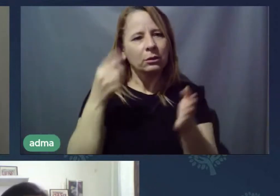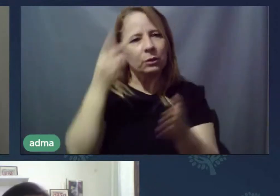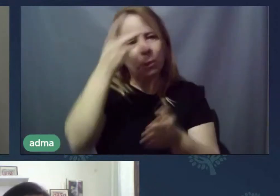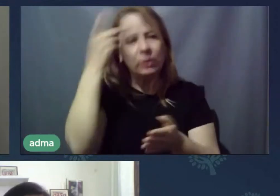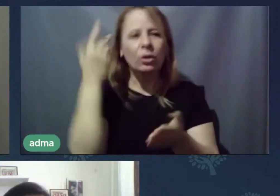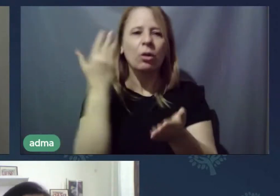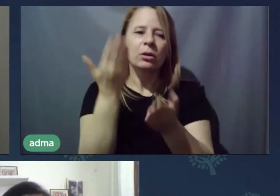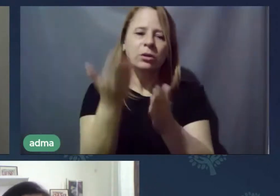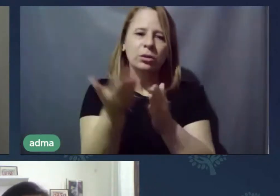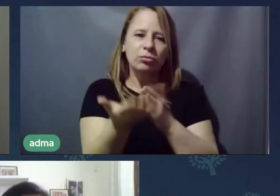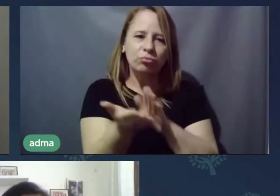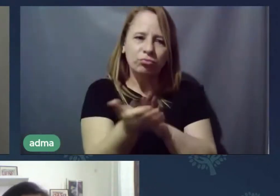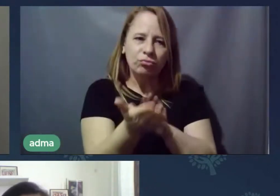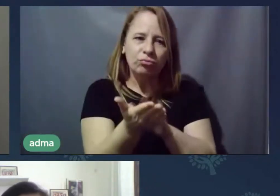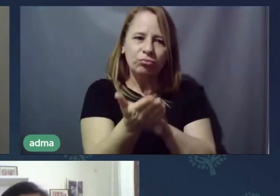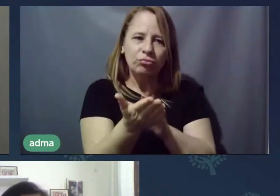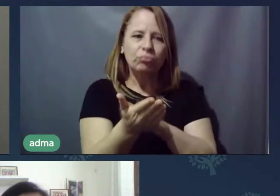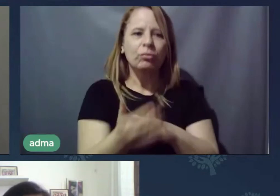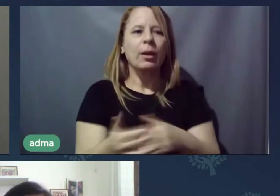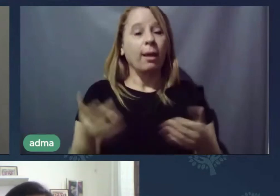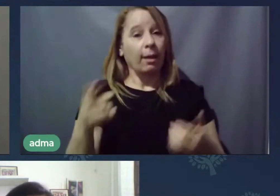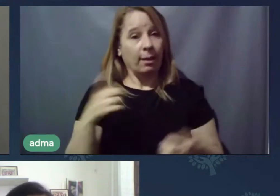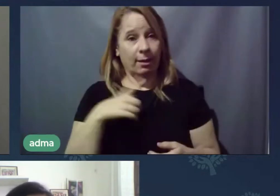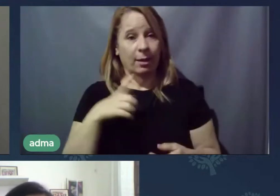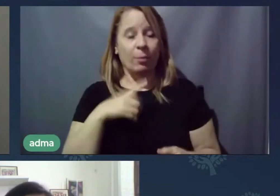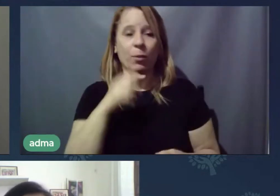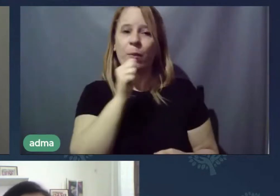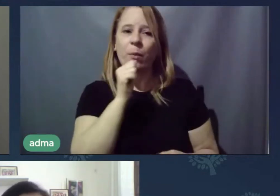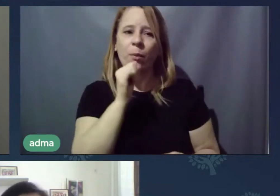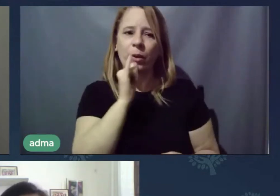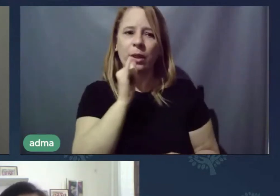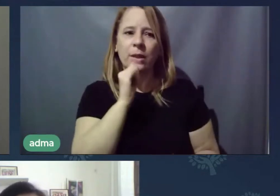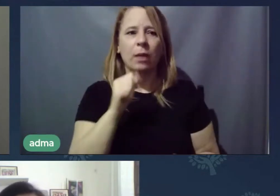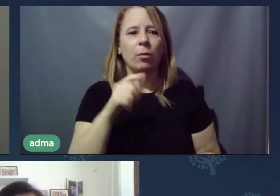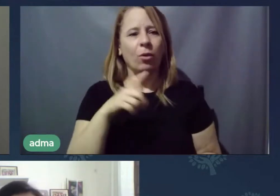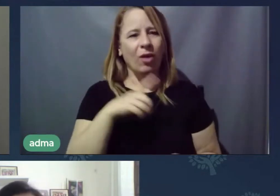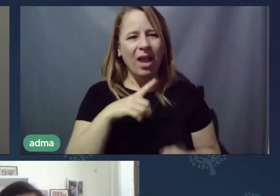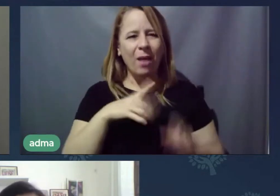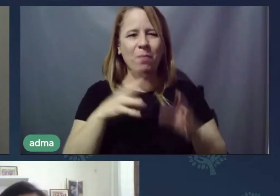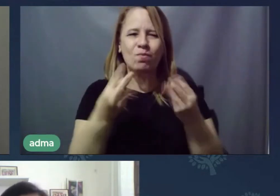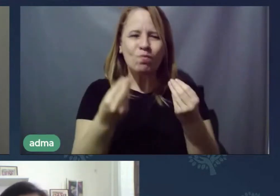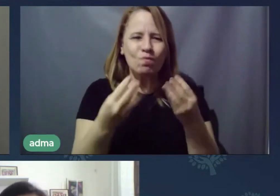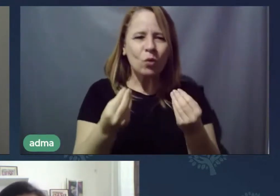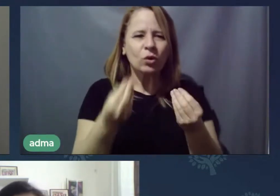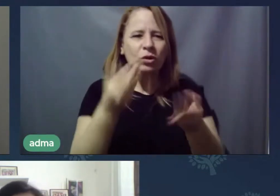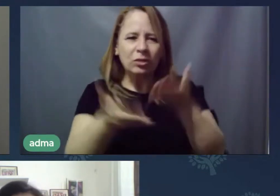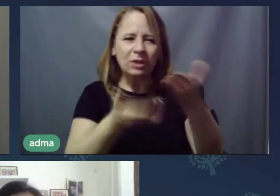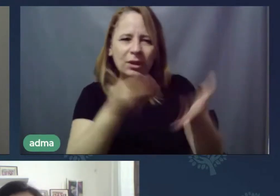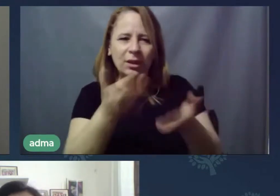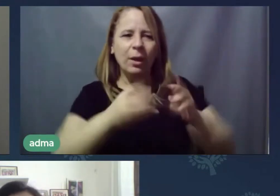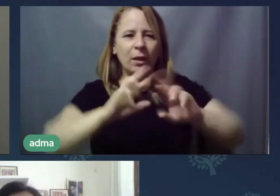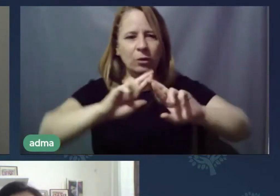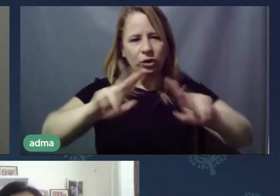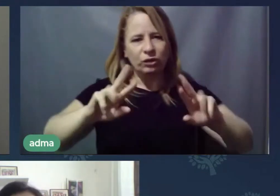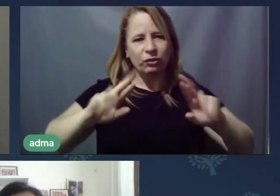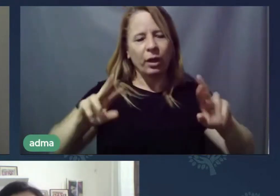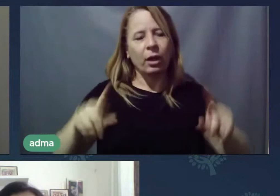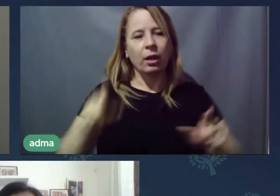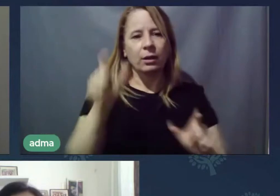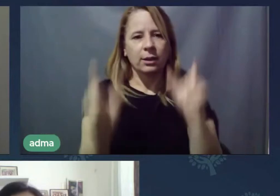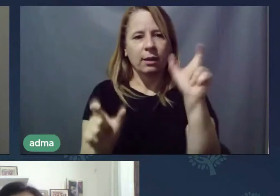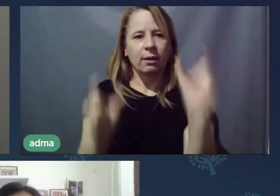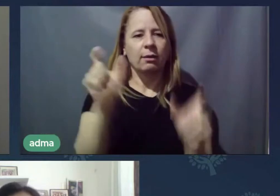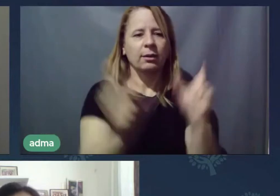que a agenda ela é um pouco complexa, até mesmo para quem é da academia, né? São muitos tratamentos para diferentes níveis de gravidade da